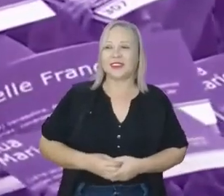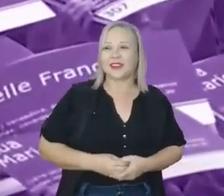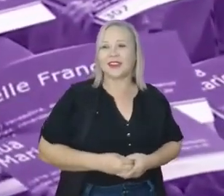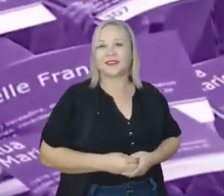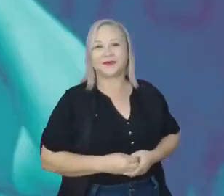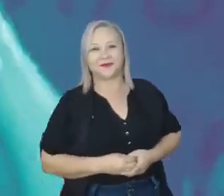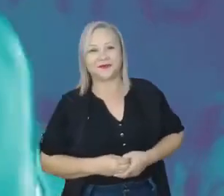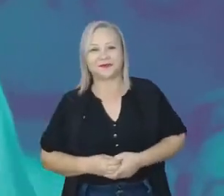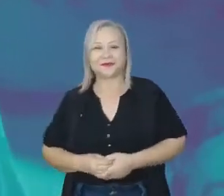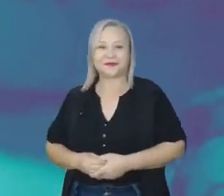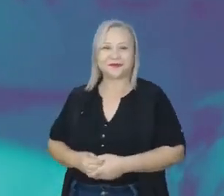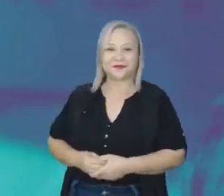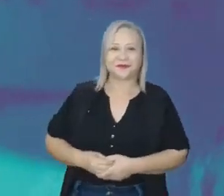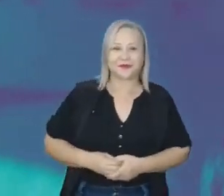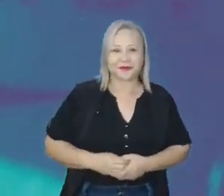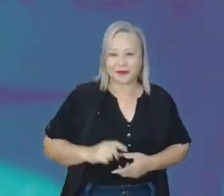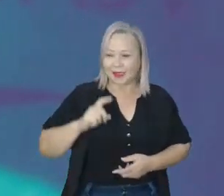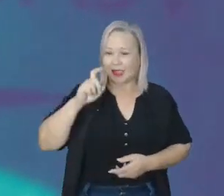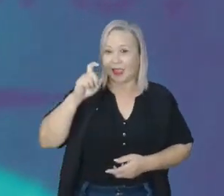acontecer.